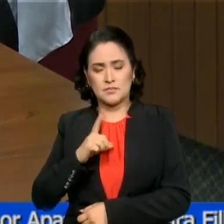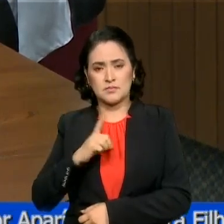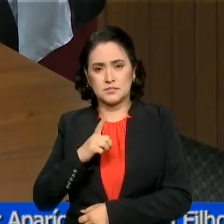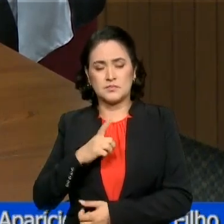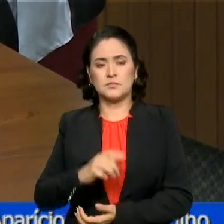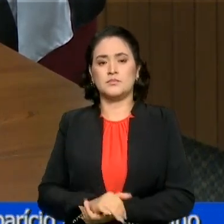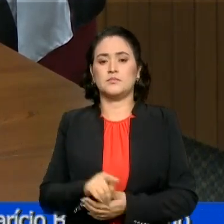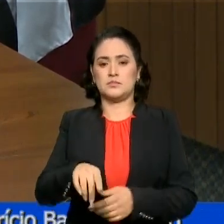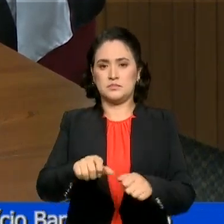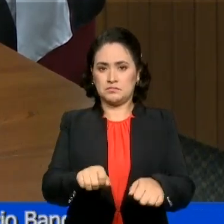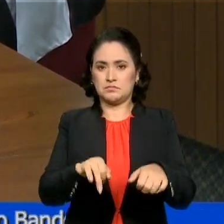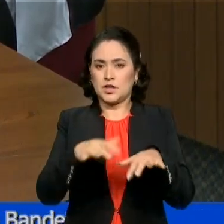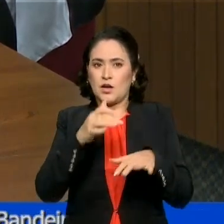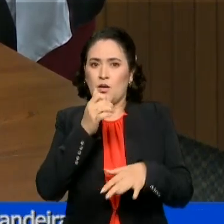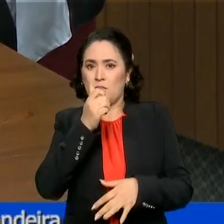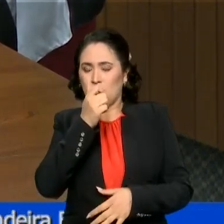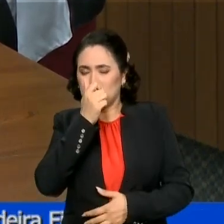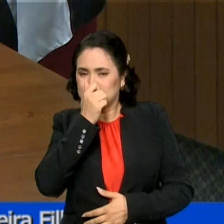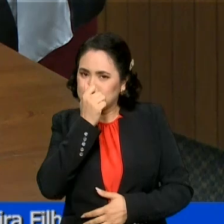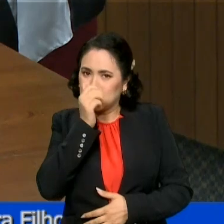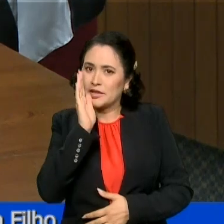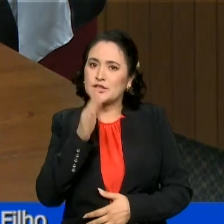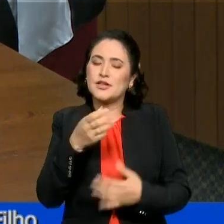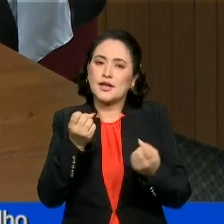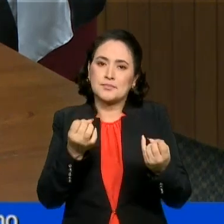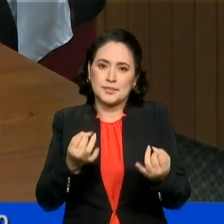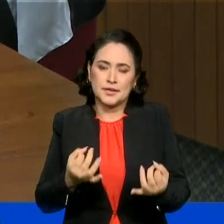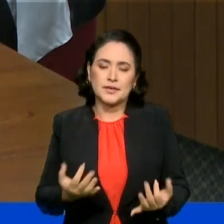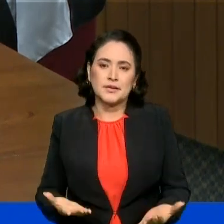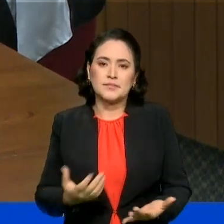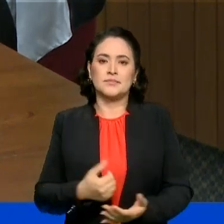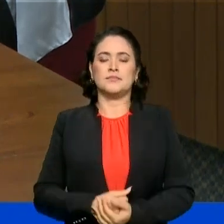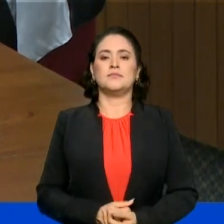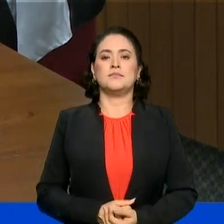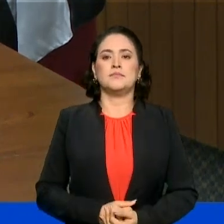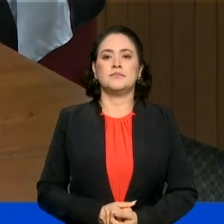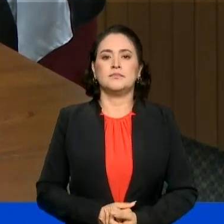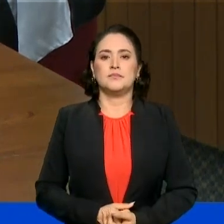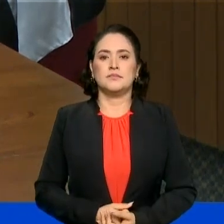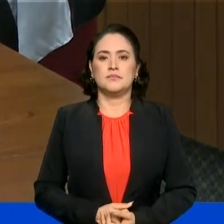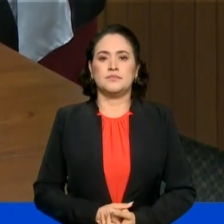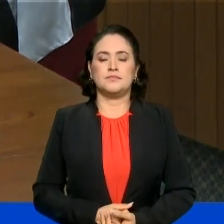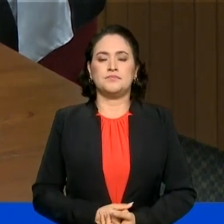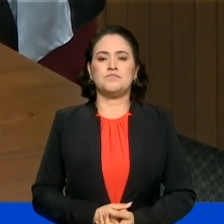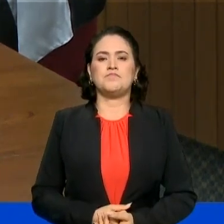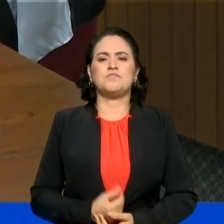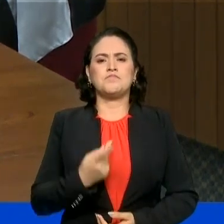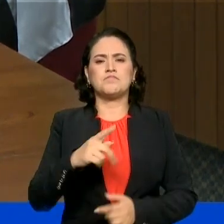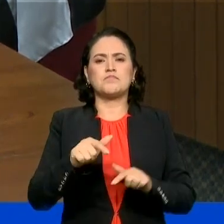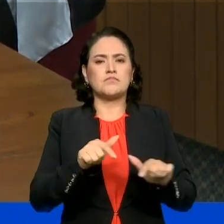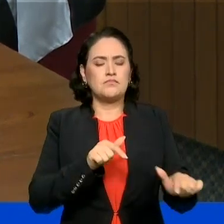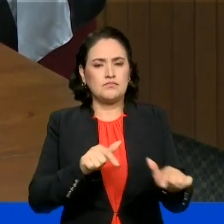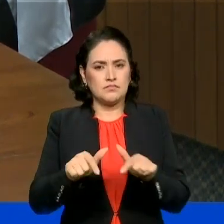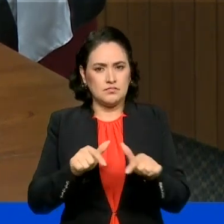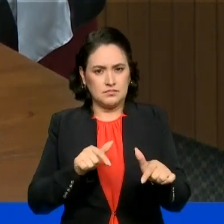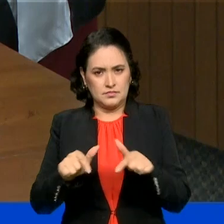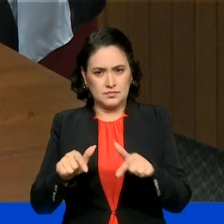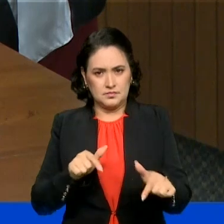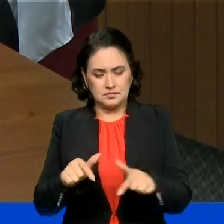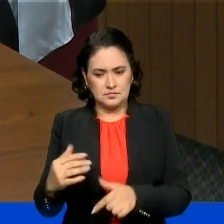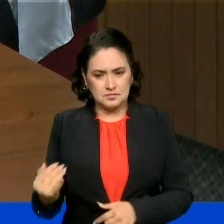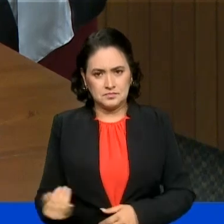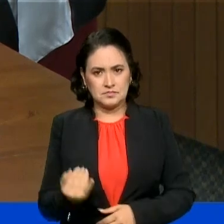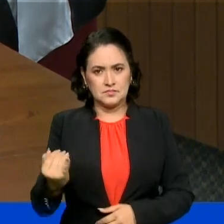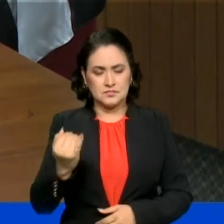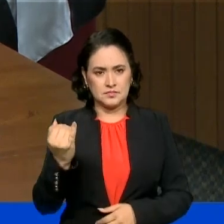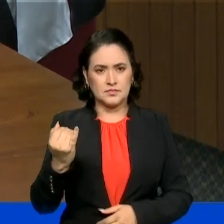plenário lotado fala por si só, a grande referência, o grande trabalho do senhor secretário Aparício, quis,